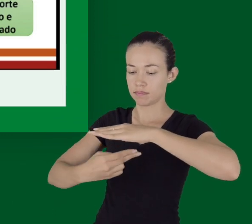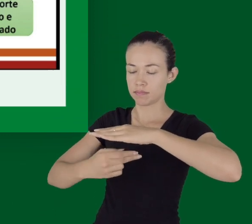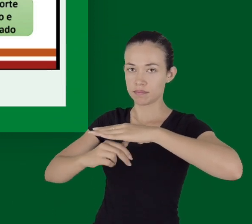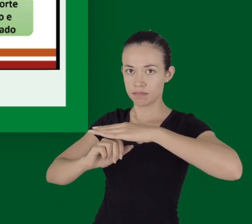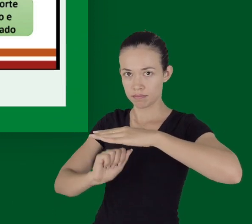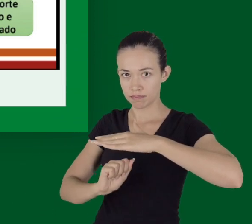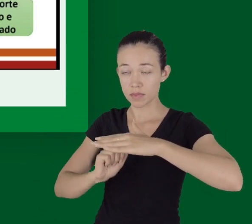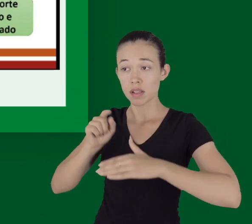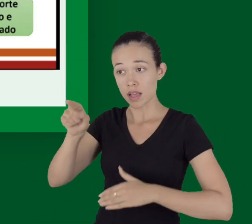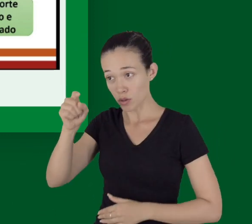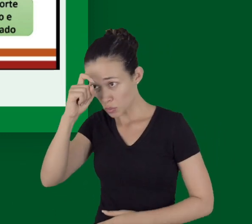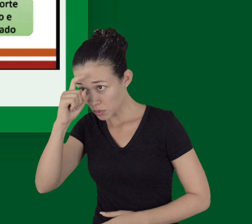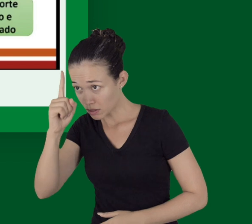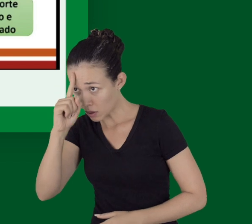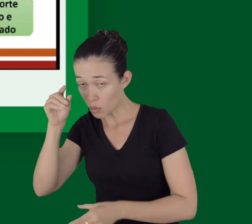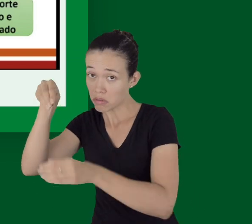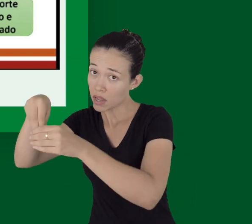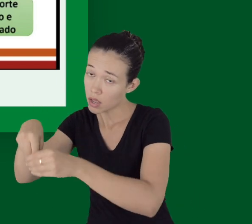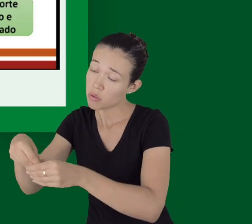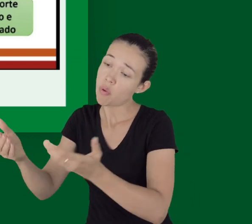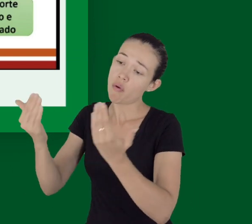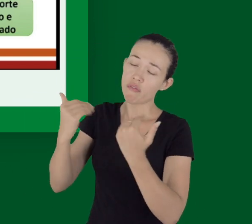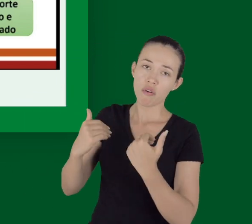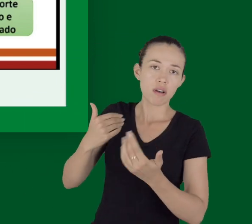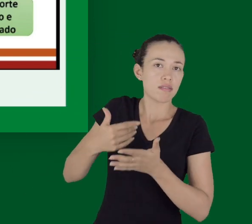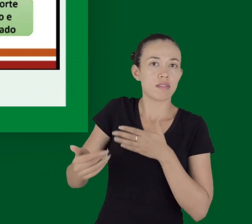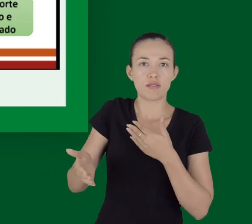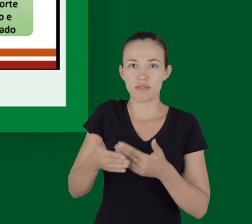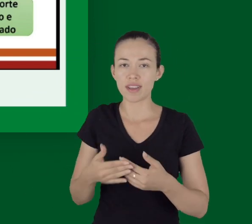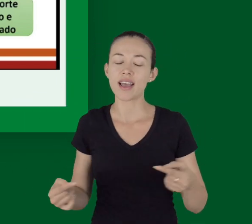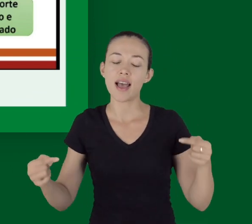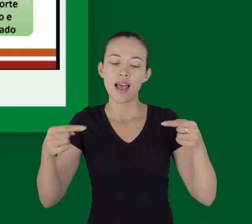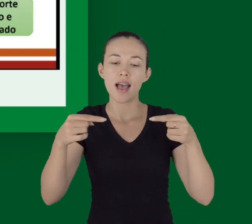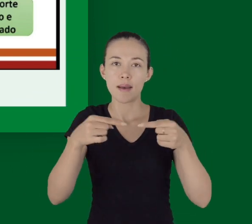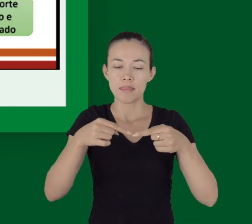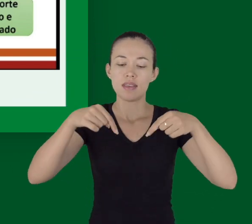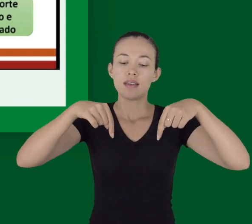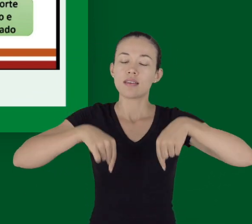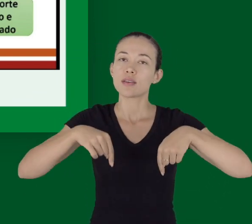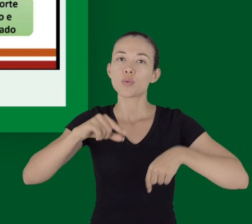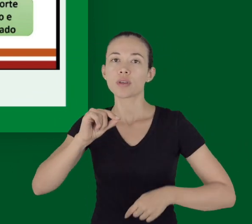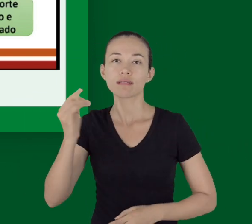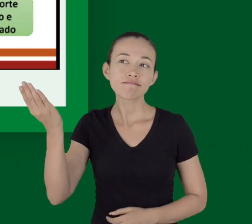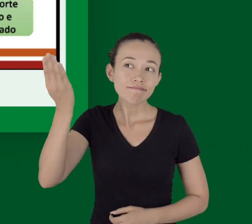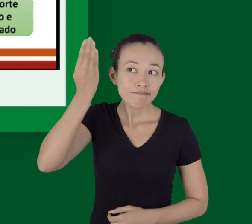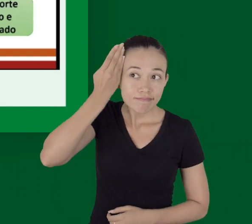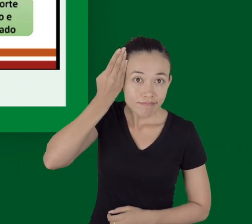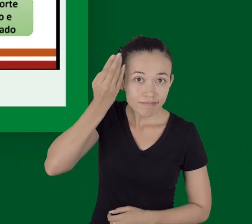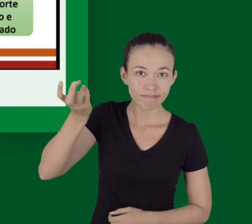criteriosa dentro do suporte avançado, seja ele no pré-hospitalar, seja ele no intra-hospitalar.